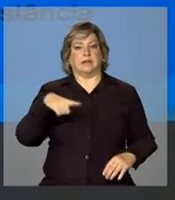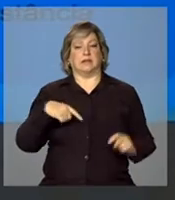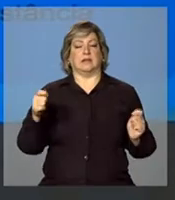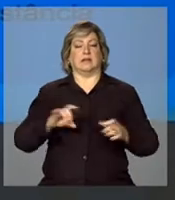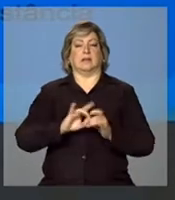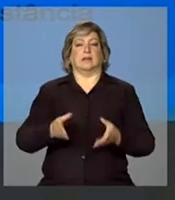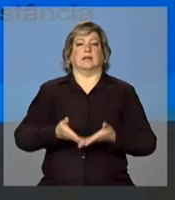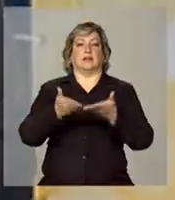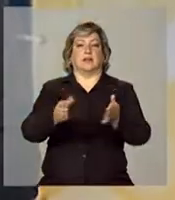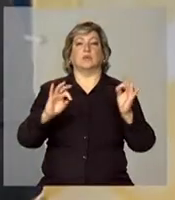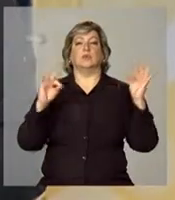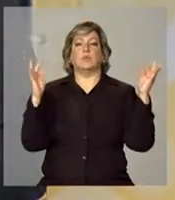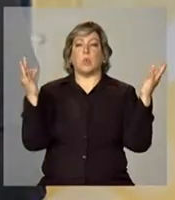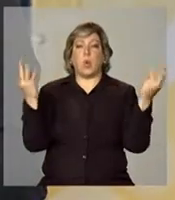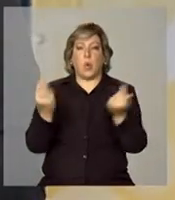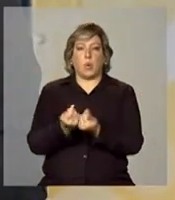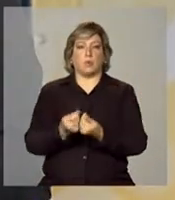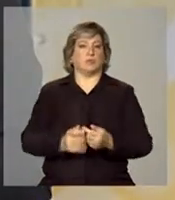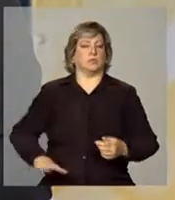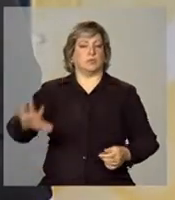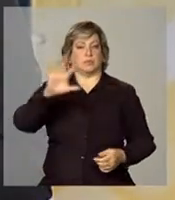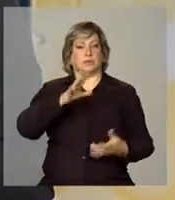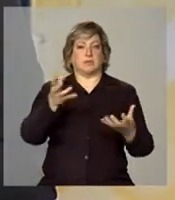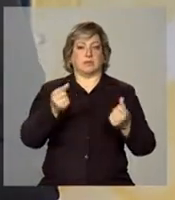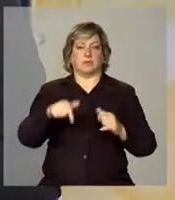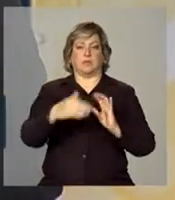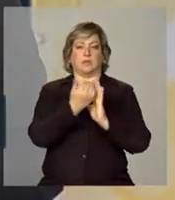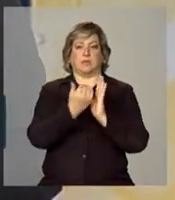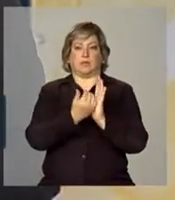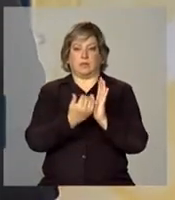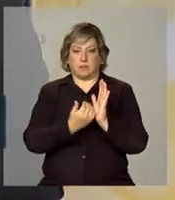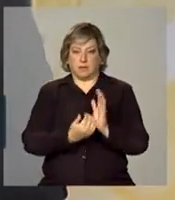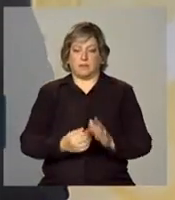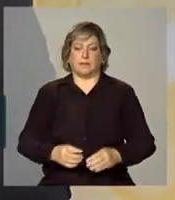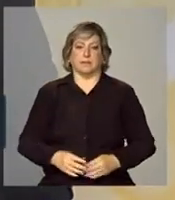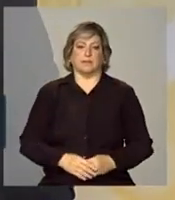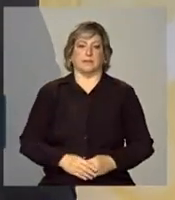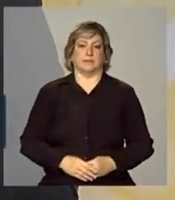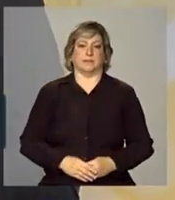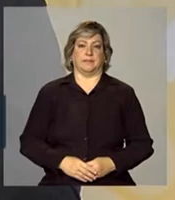todos os entes que aderirem ao programa.